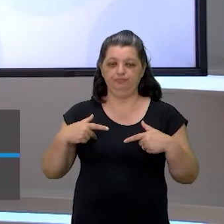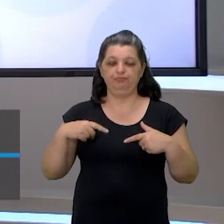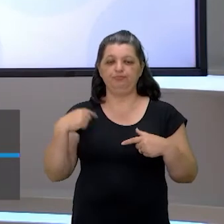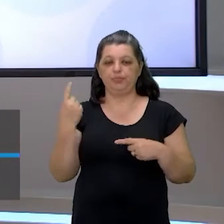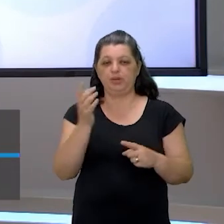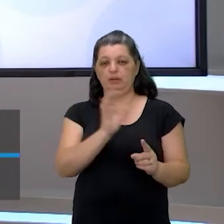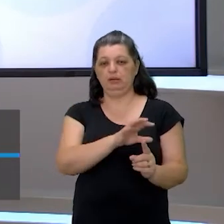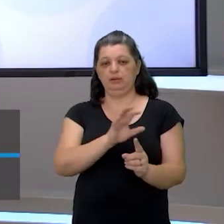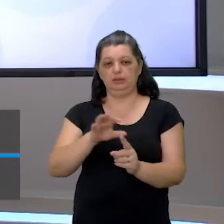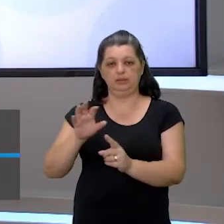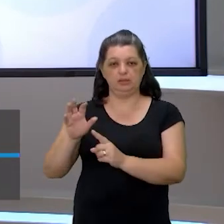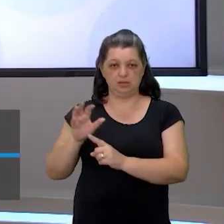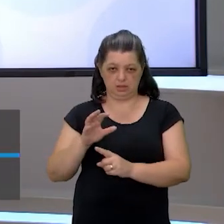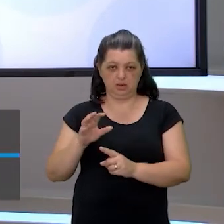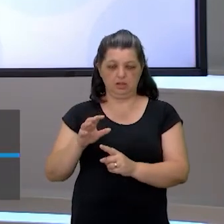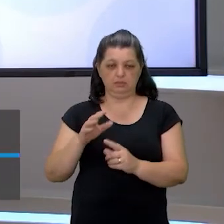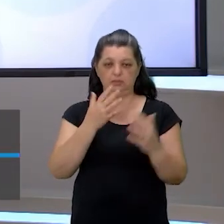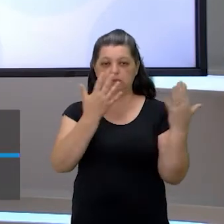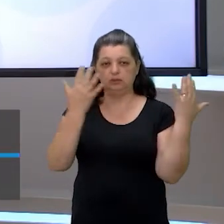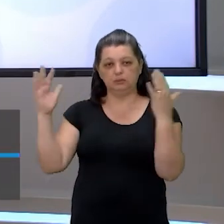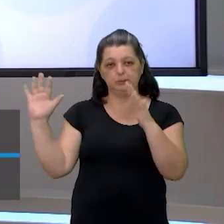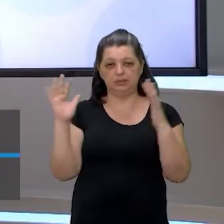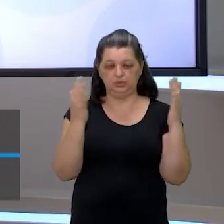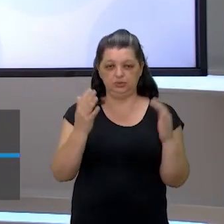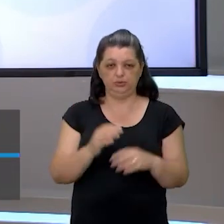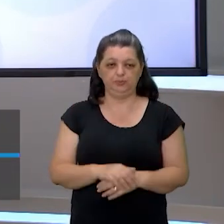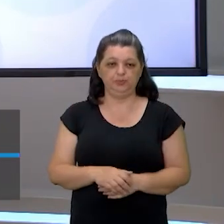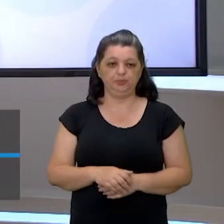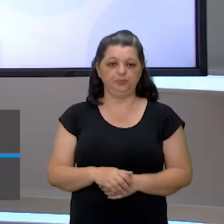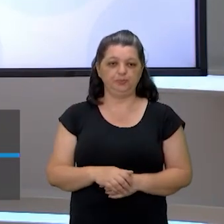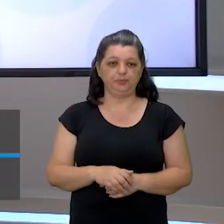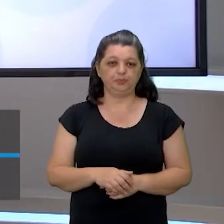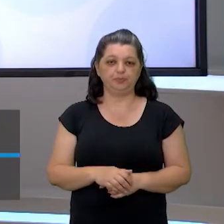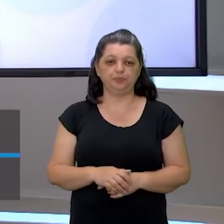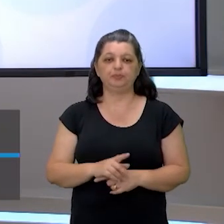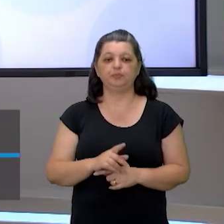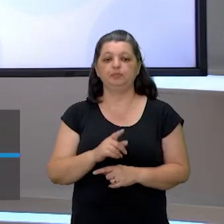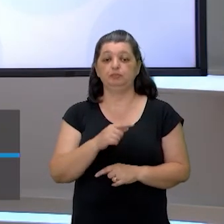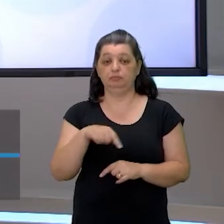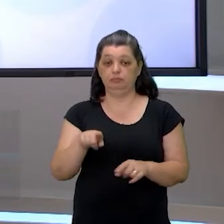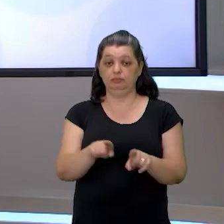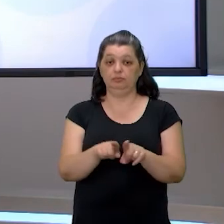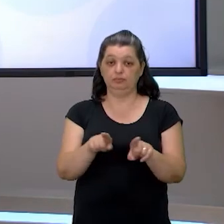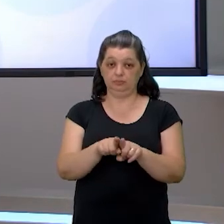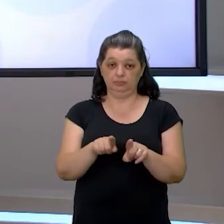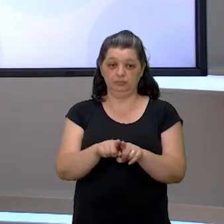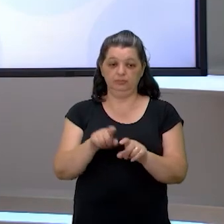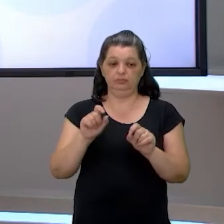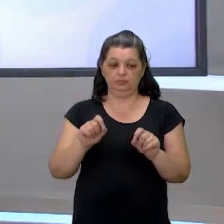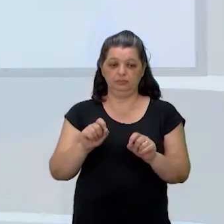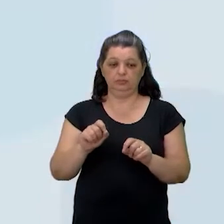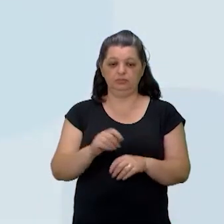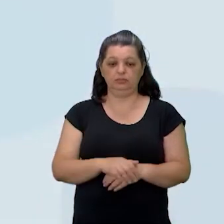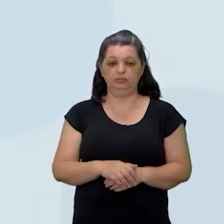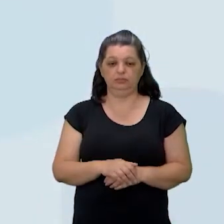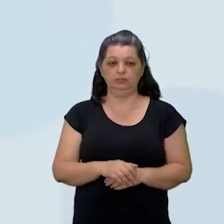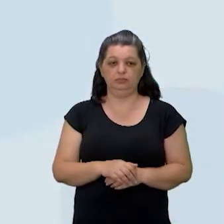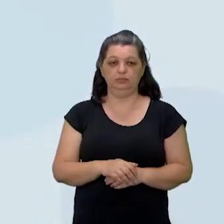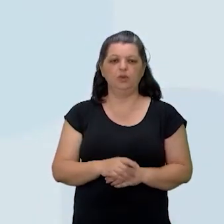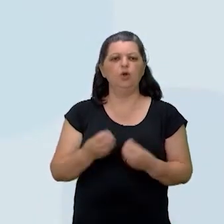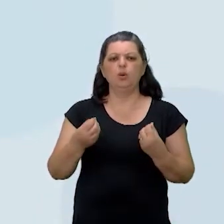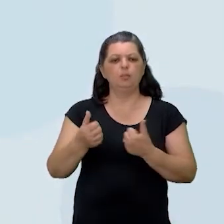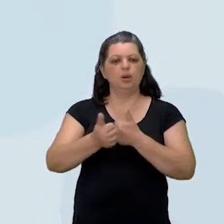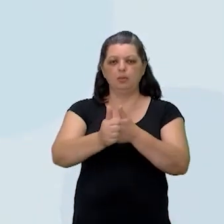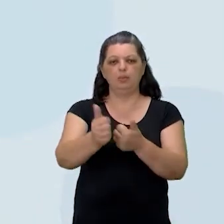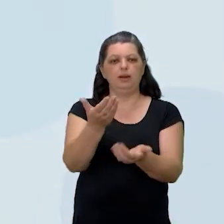em relação ao ambiente. E aí, gente, olha só, para vocês também, como então acompanhar as nossas